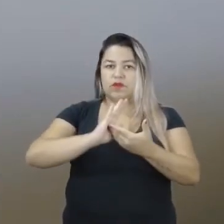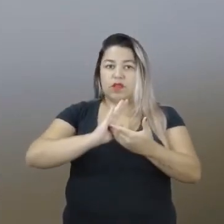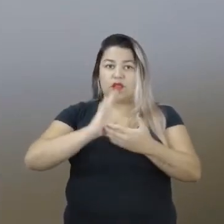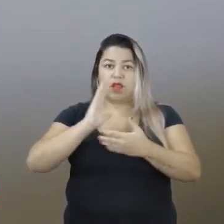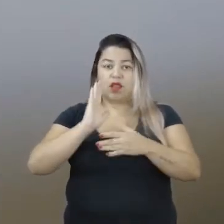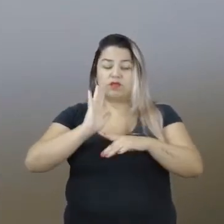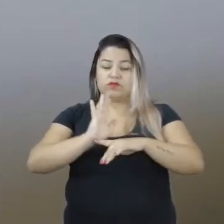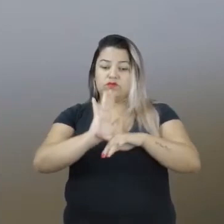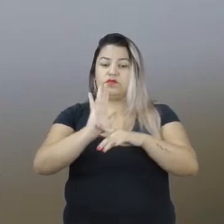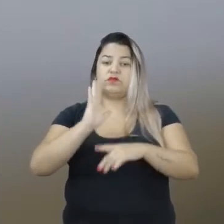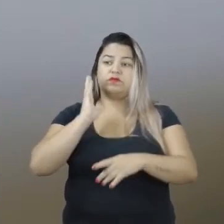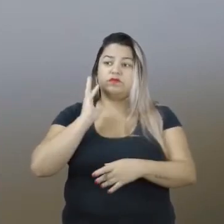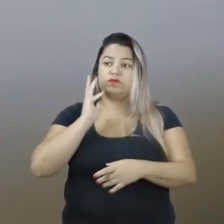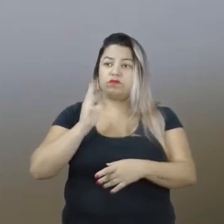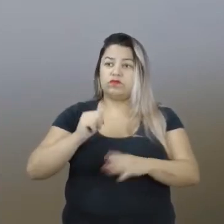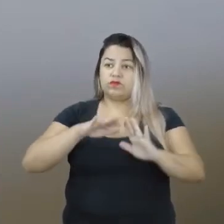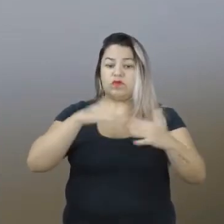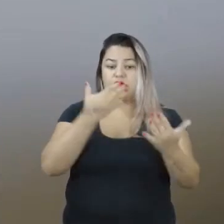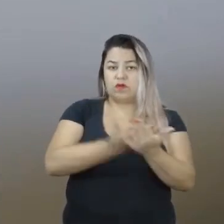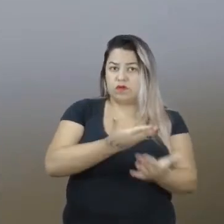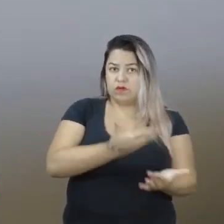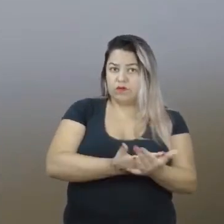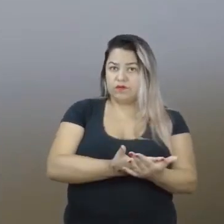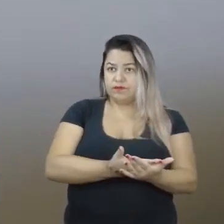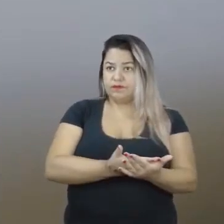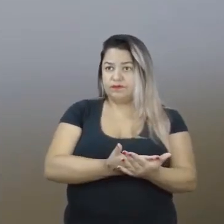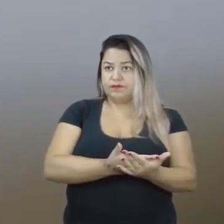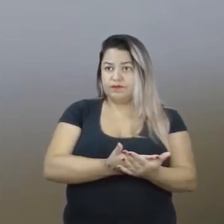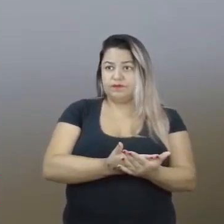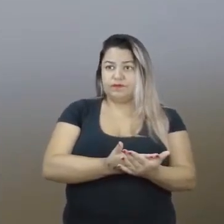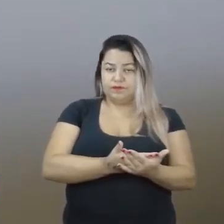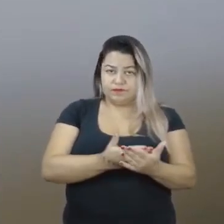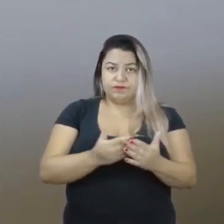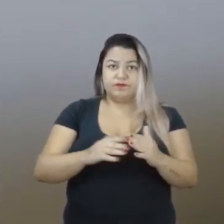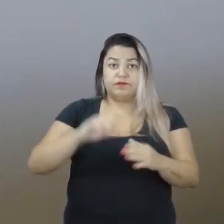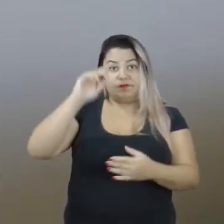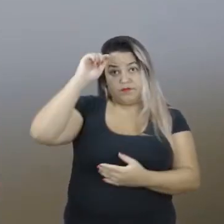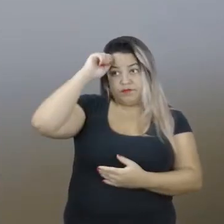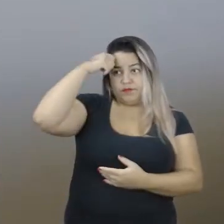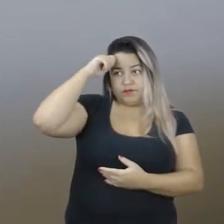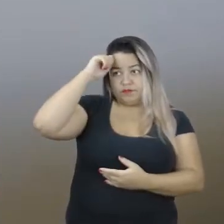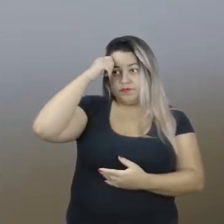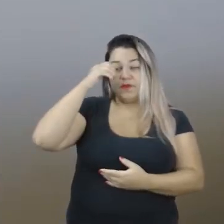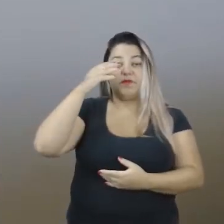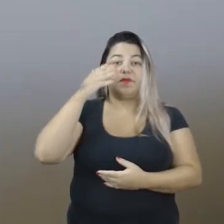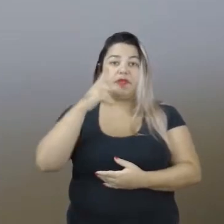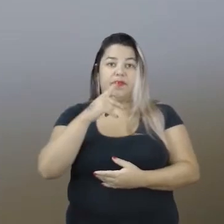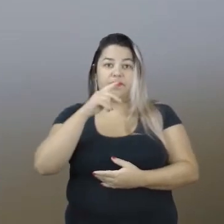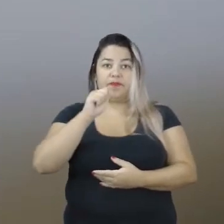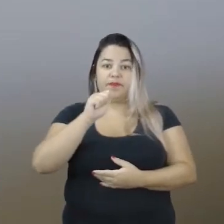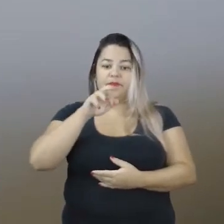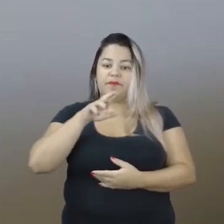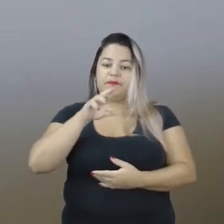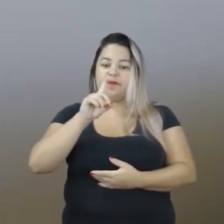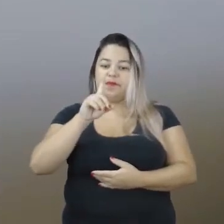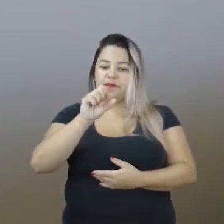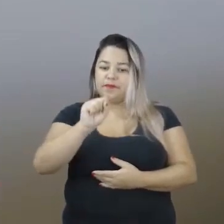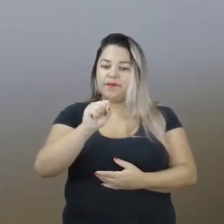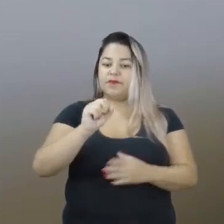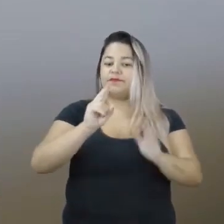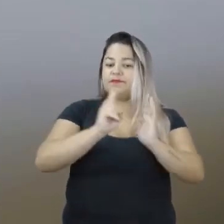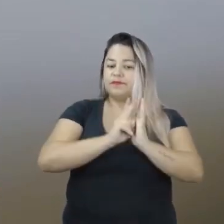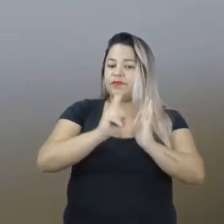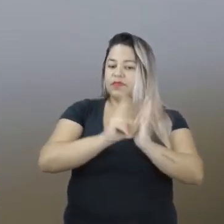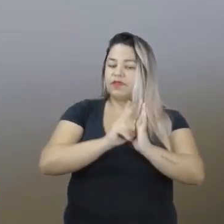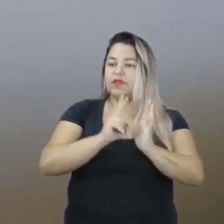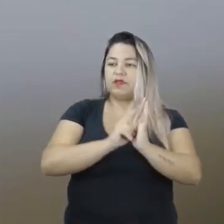estudantil para alunos de baixa renda, claro, aí, principalmente negros e pardos, e naturalmente indígenas e